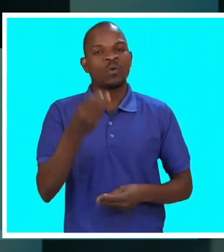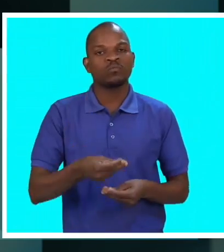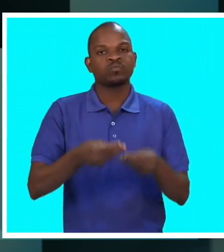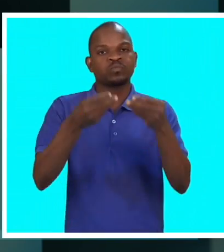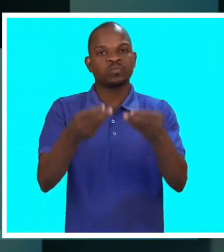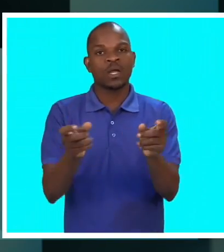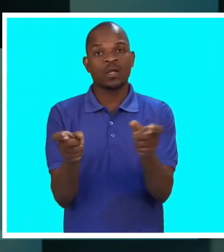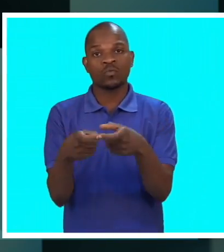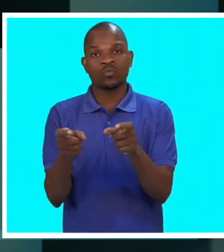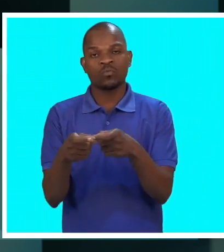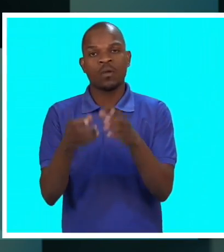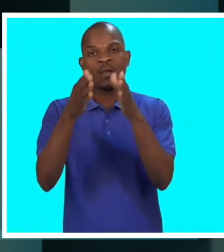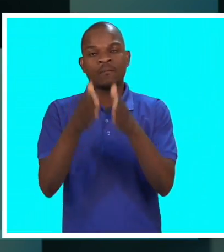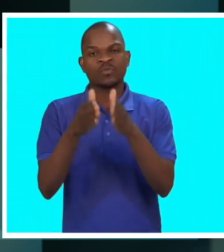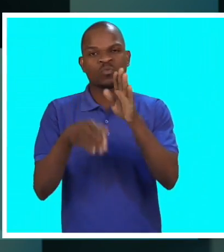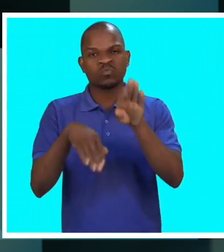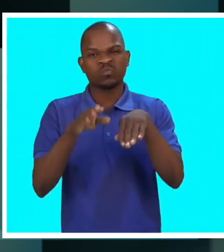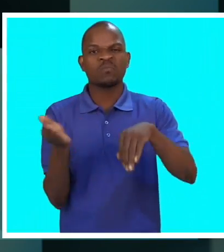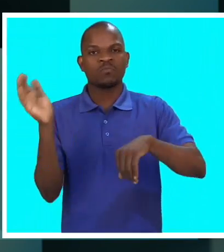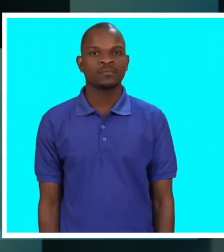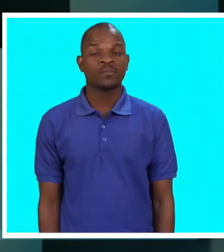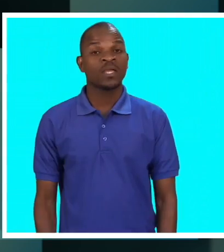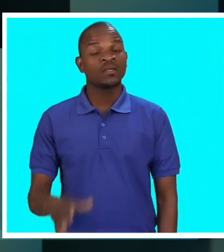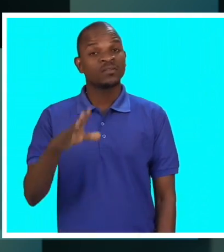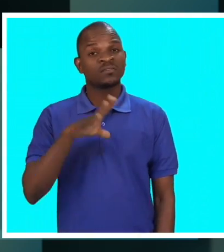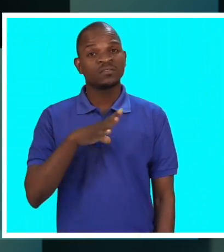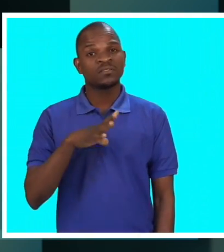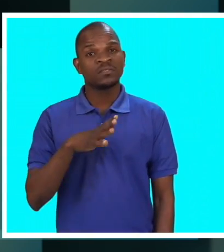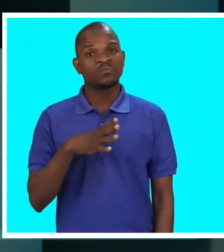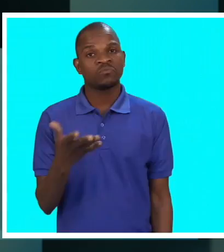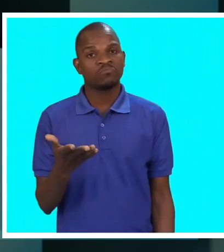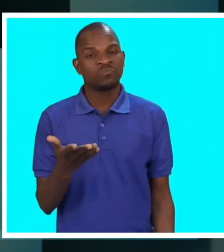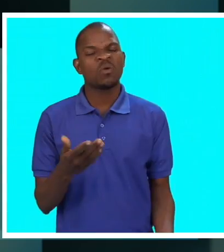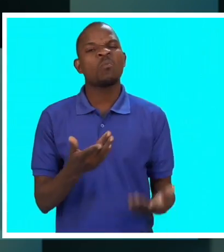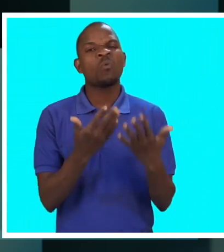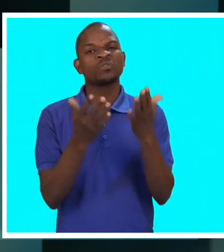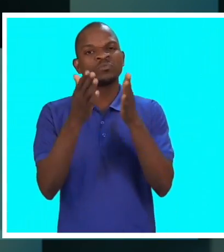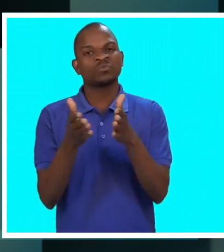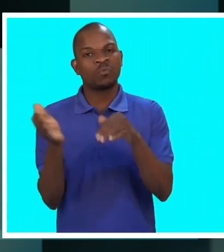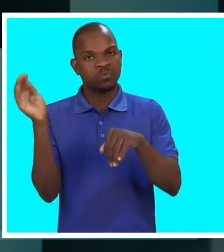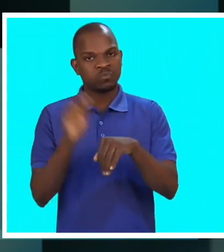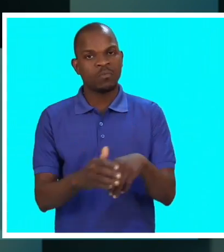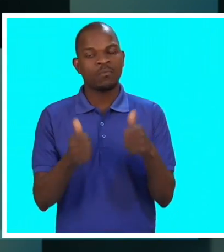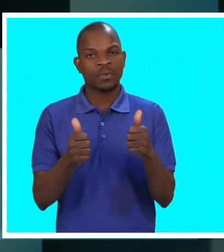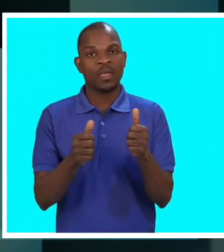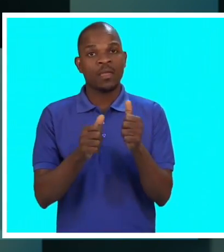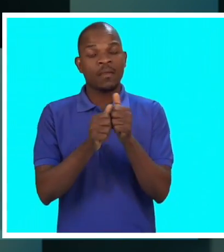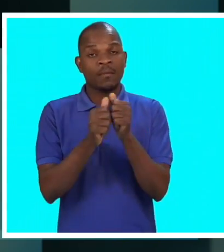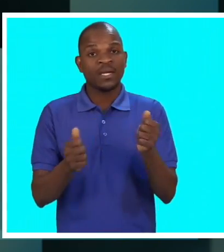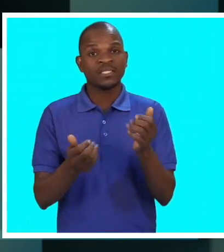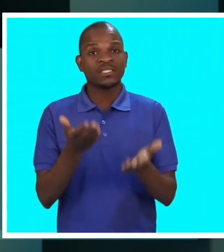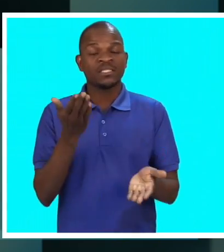oferecer aos clubes atletas com qualidade Temos futuros talentos mas isso não depende só